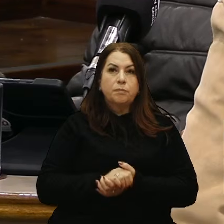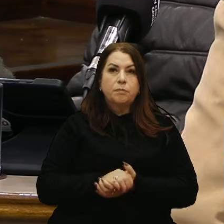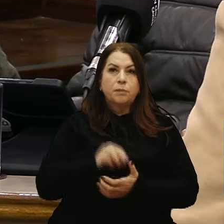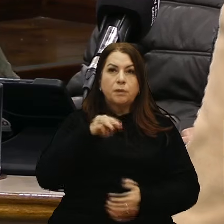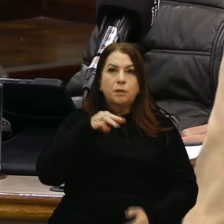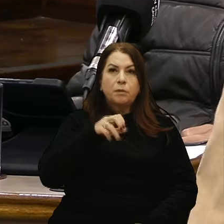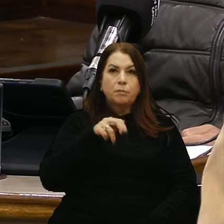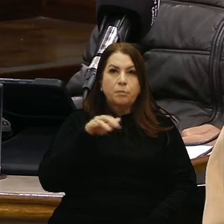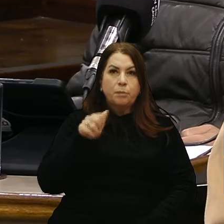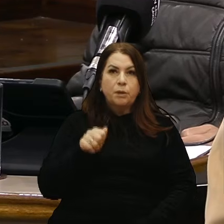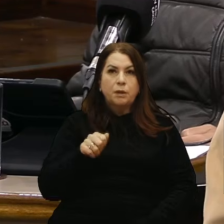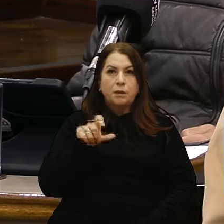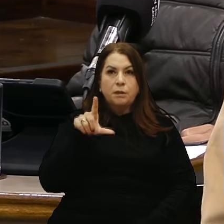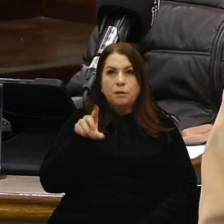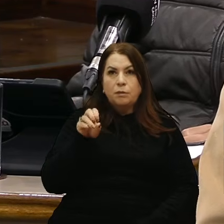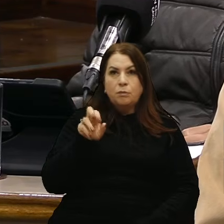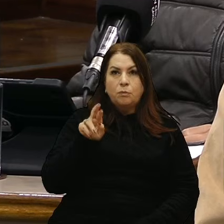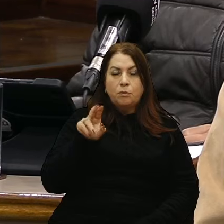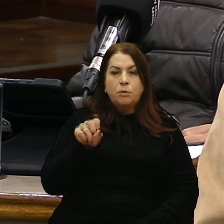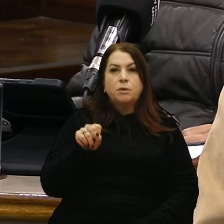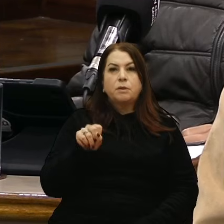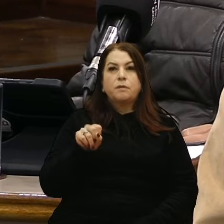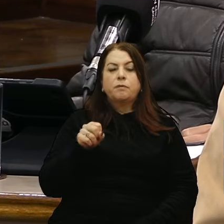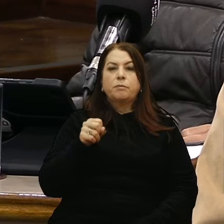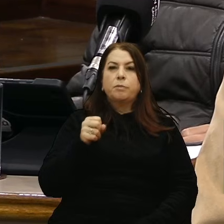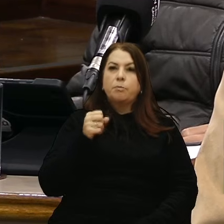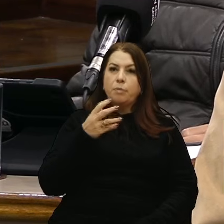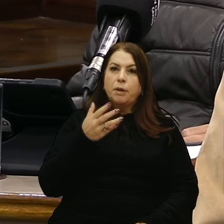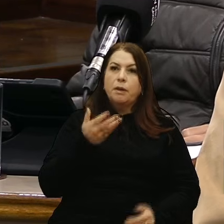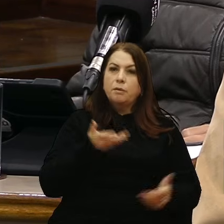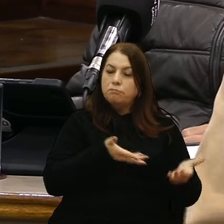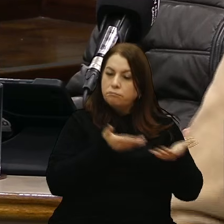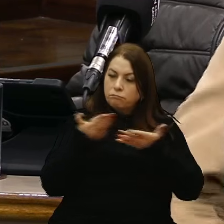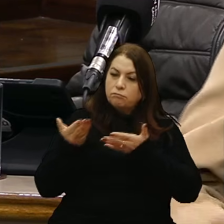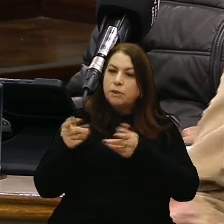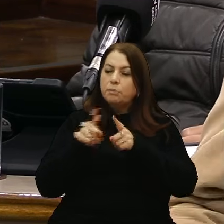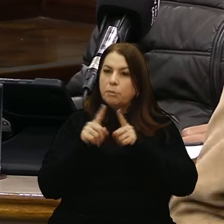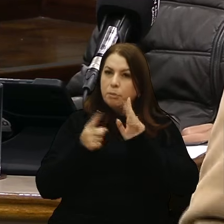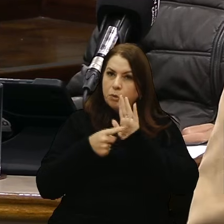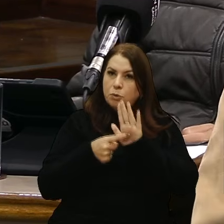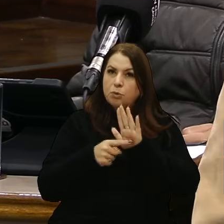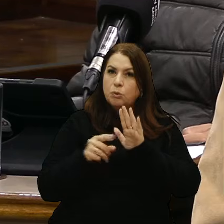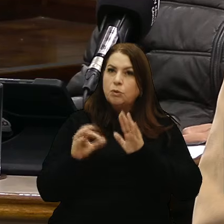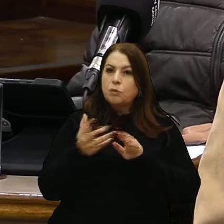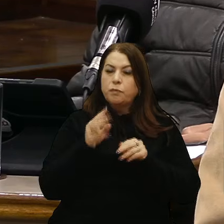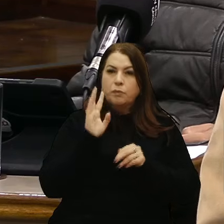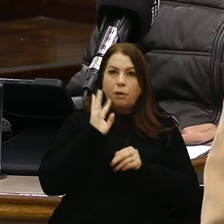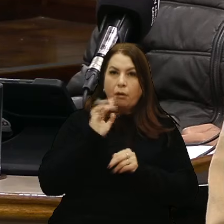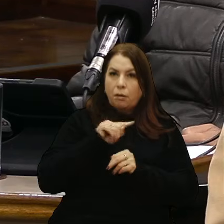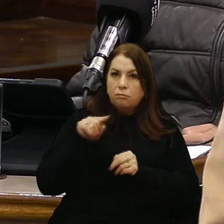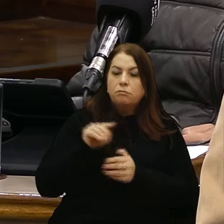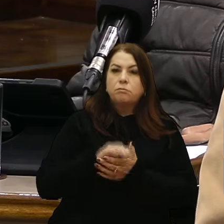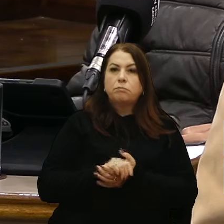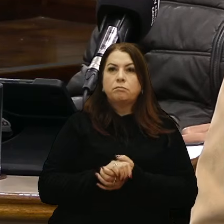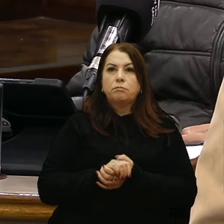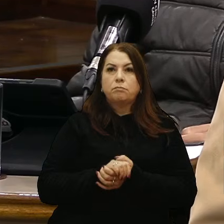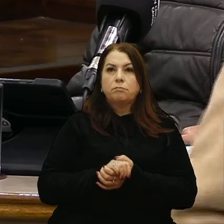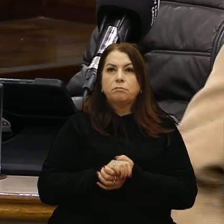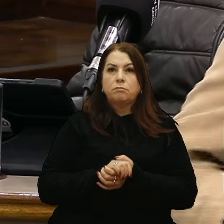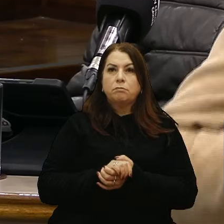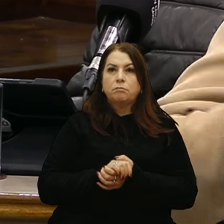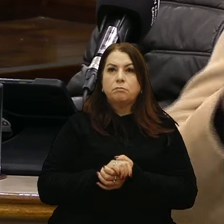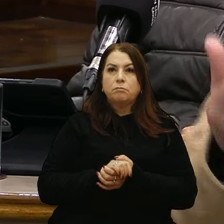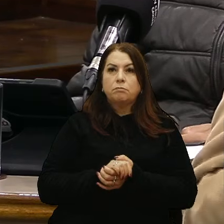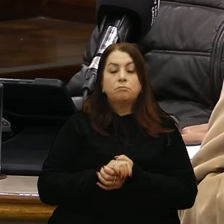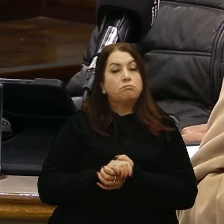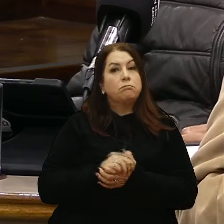Maria de Lourdes, né? Que foi muito receptiva, nos convidou para ir lá e mostrou que estava tudo legal. E eu fiquei com